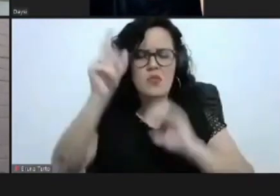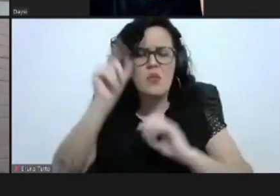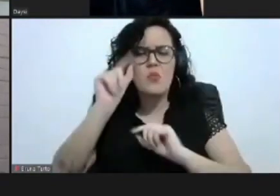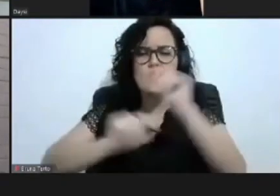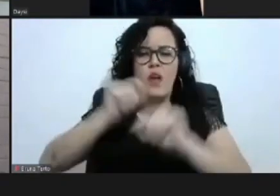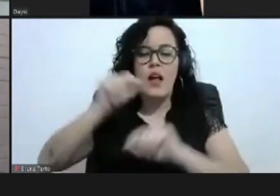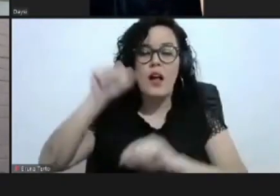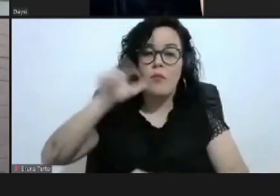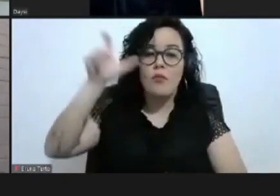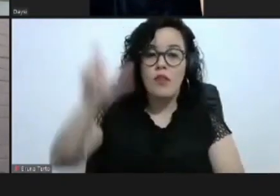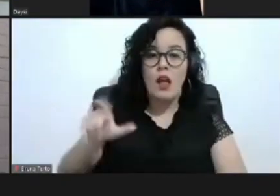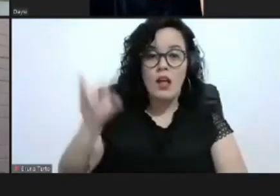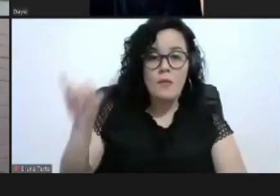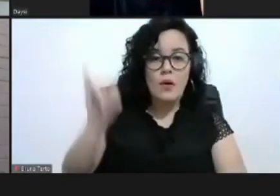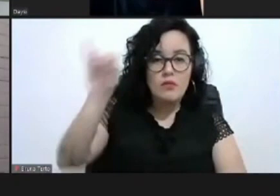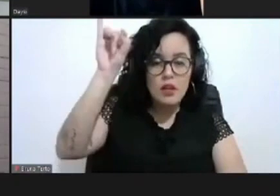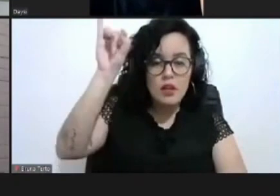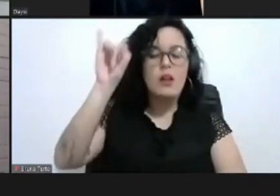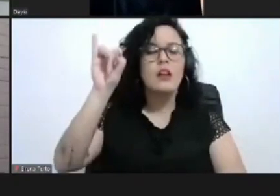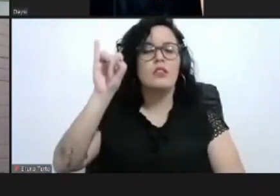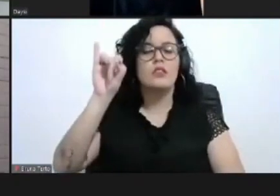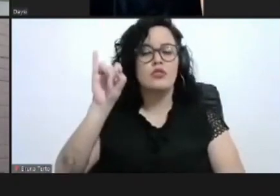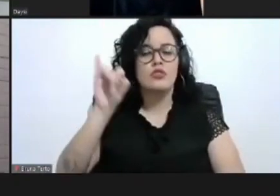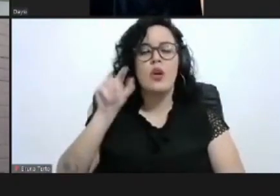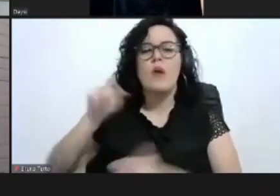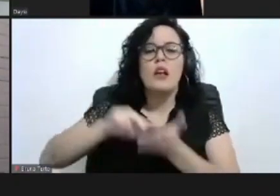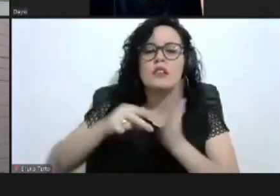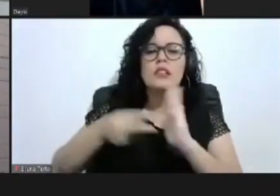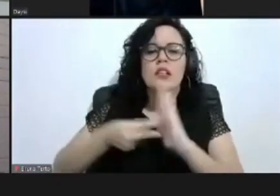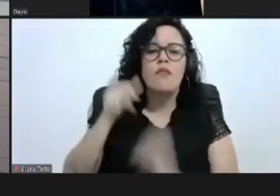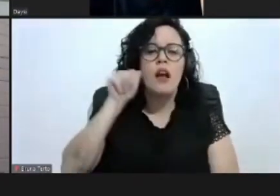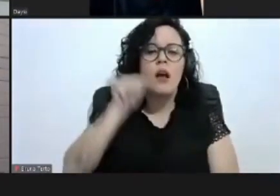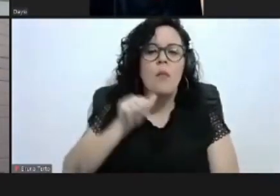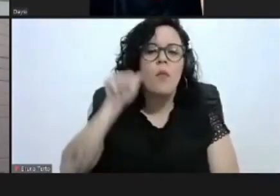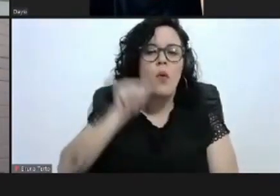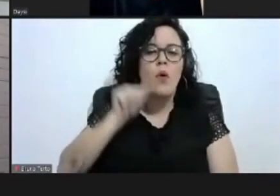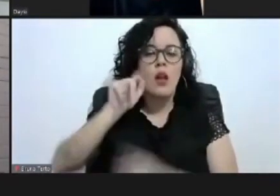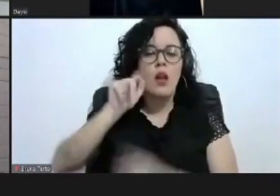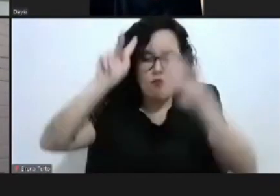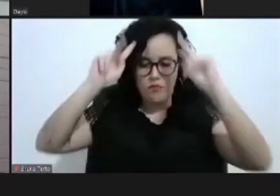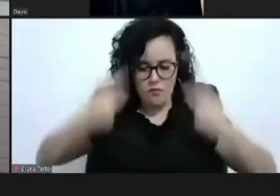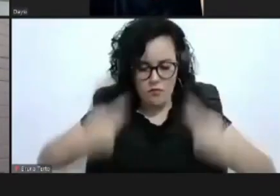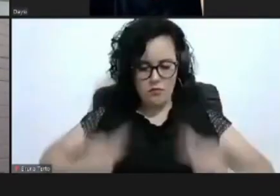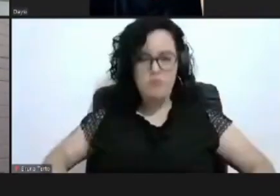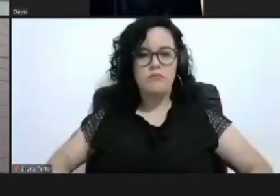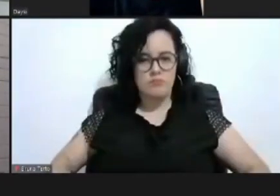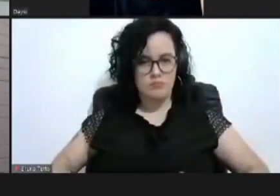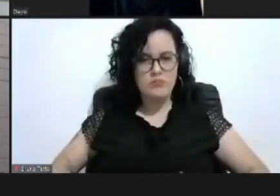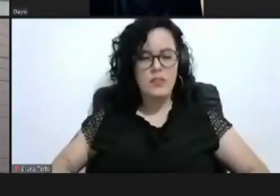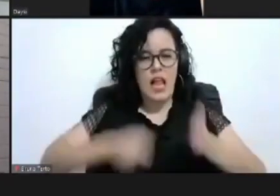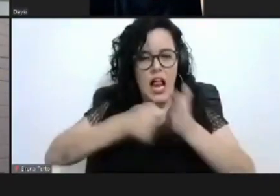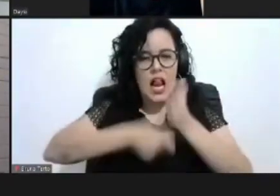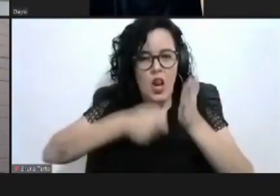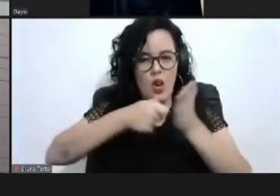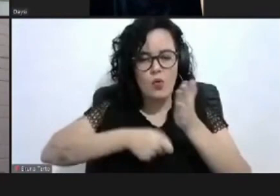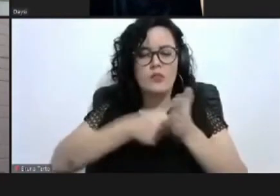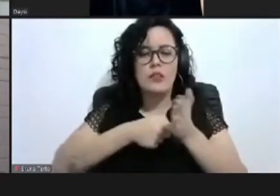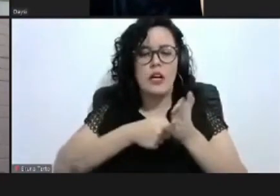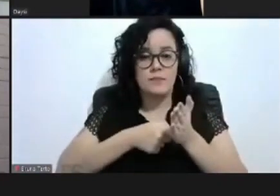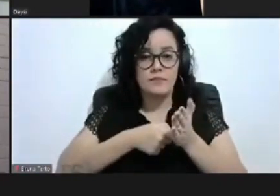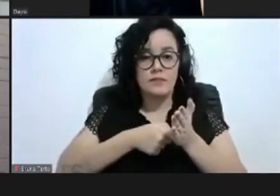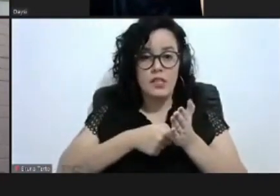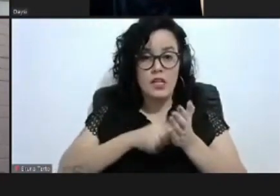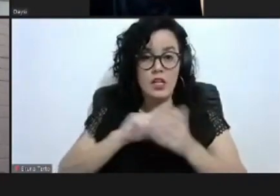áreas, a sua importância, o seu papel de atuação, de construção democrática, enfim. Nós viemos